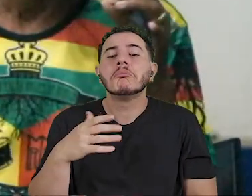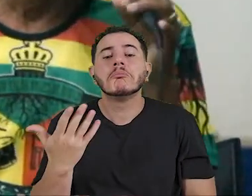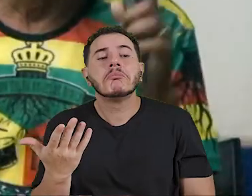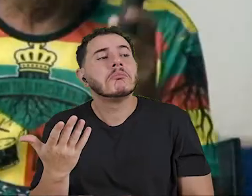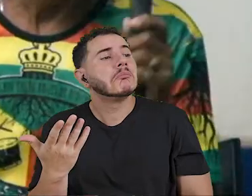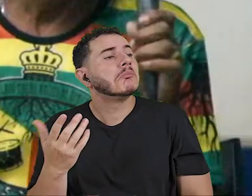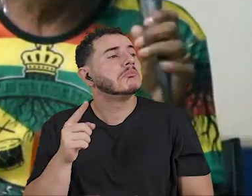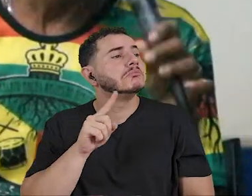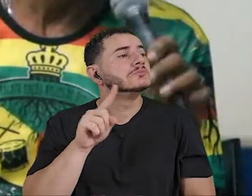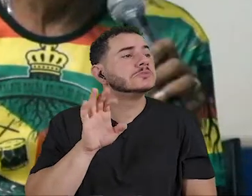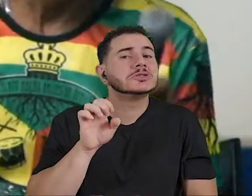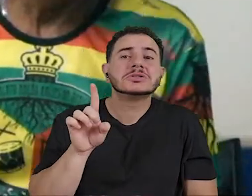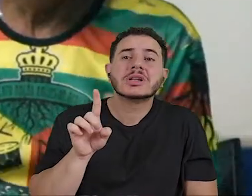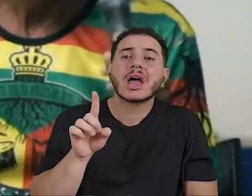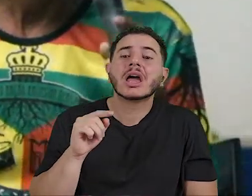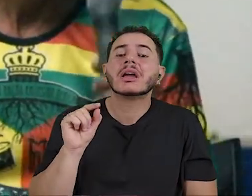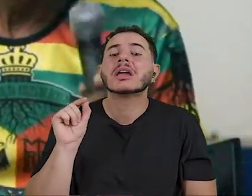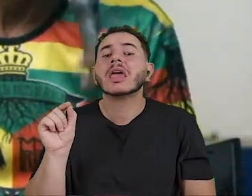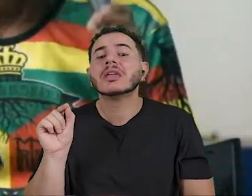Davi.